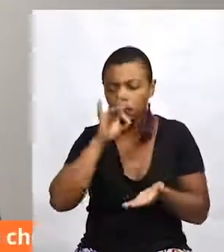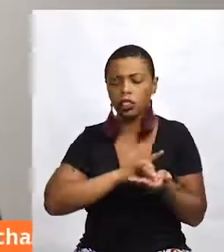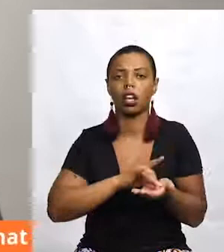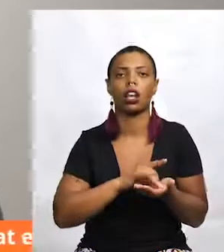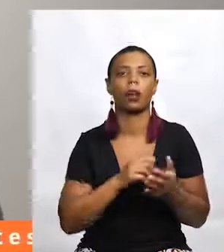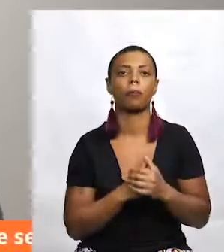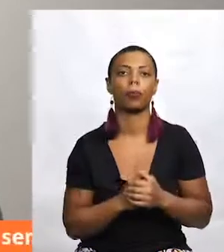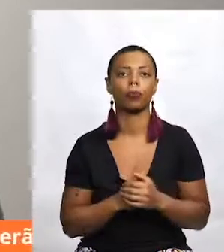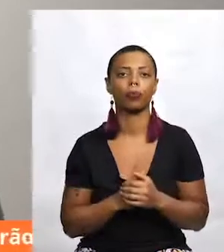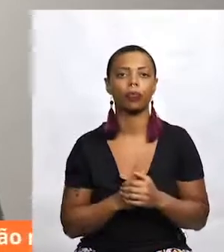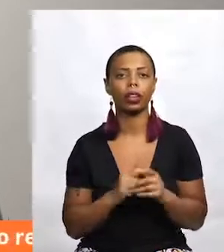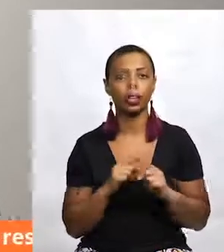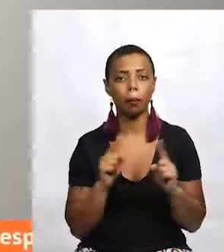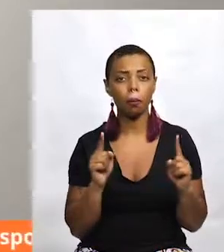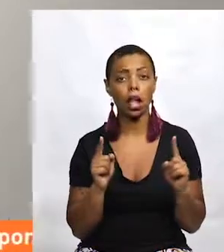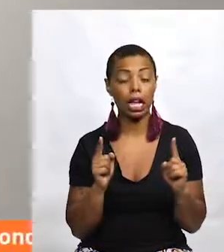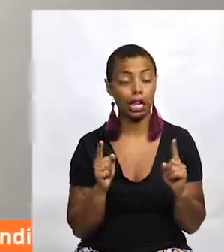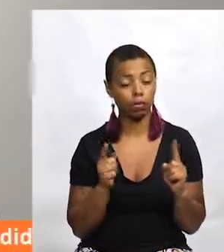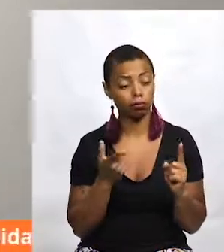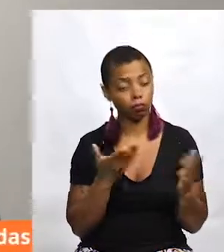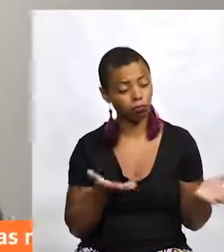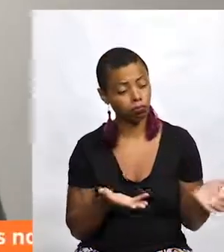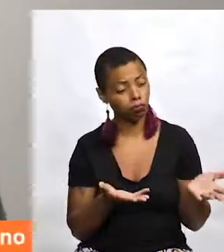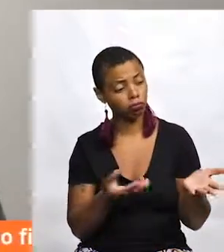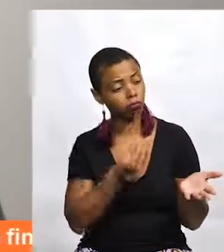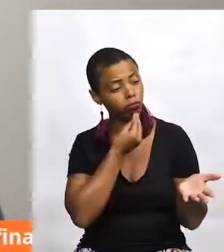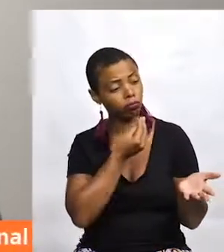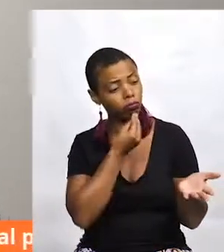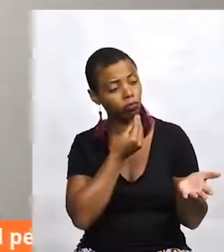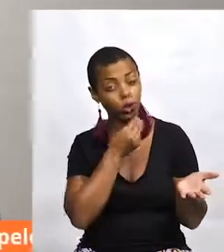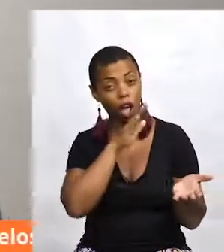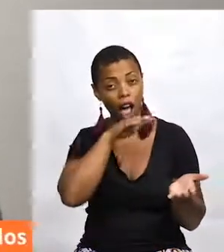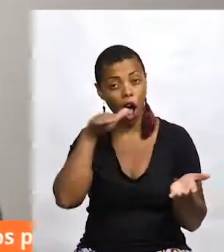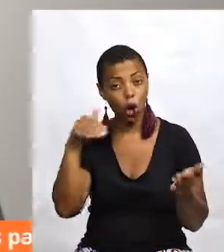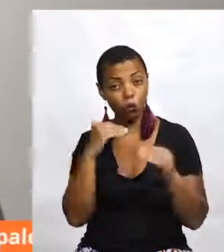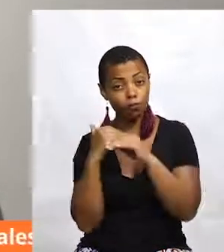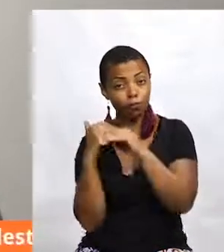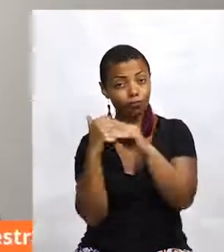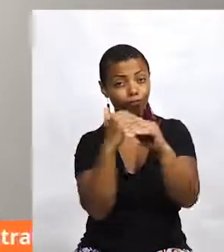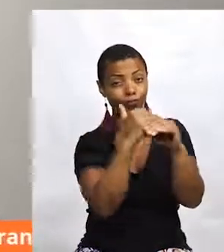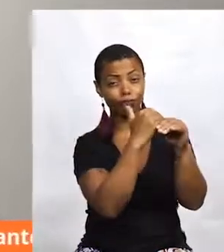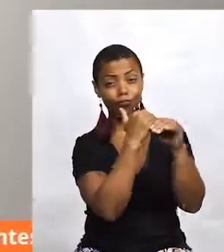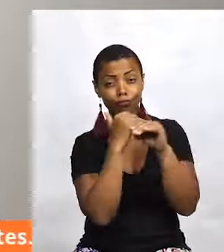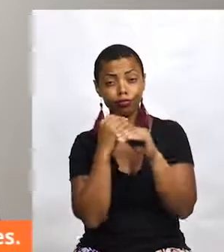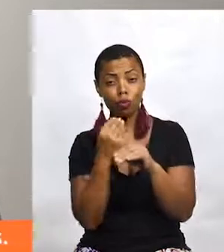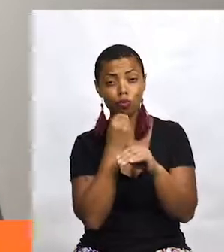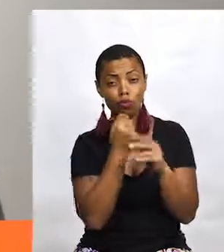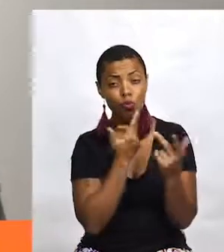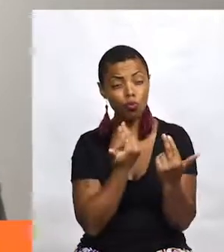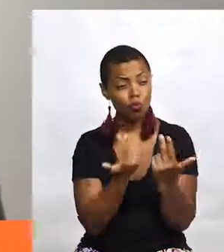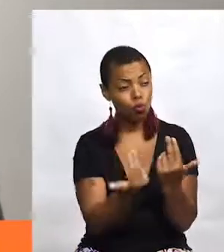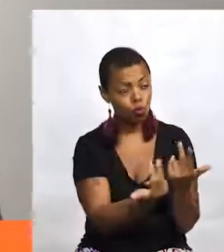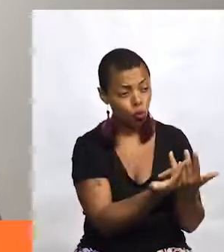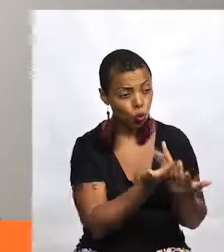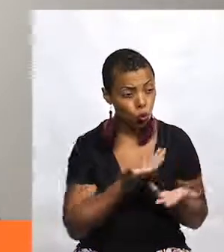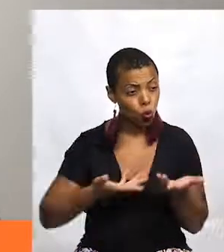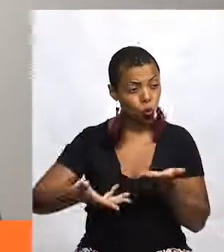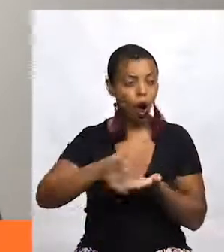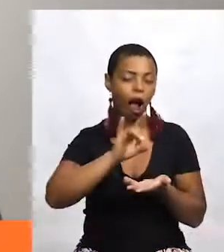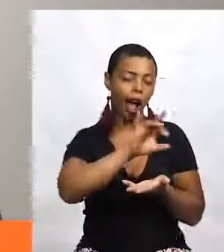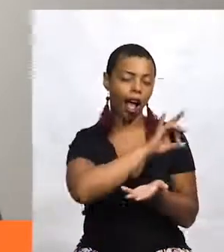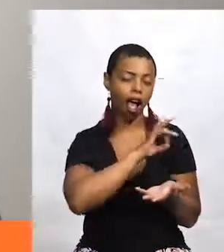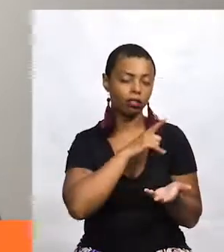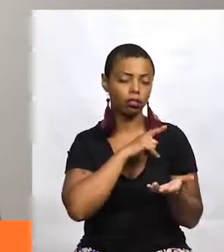que você permite a esses alunos a mesma equidade, né, dá a eles a mesma oportunidade, cada um a sua especificidade,